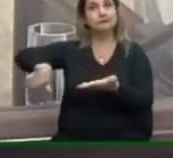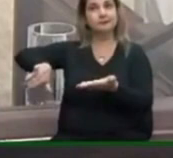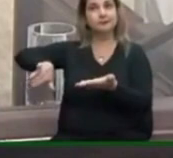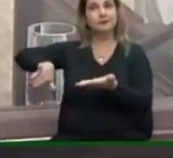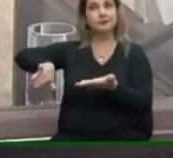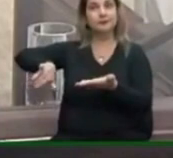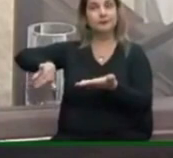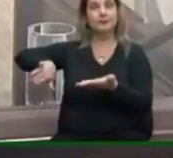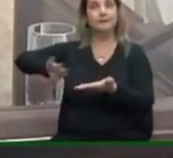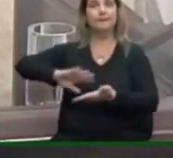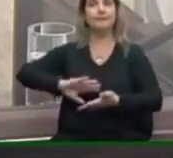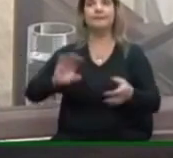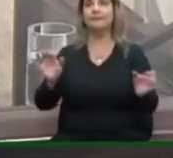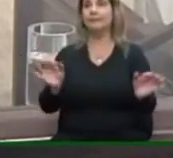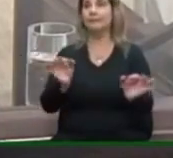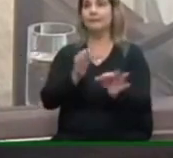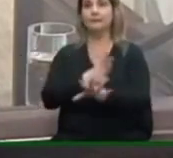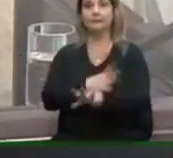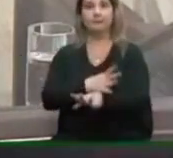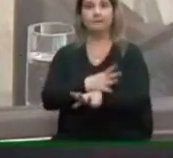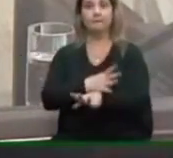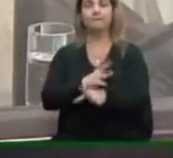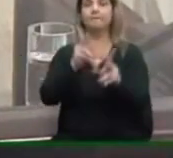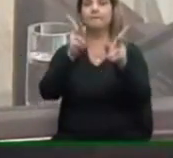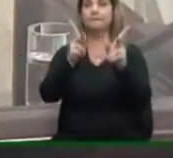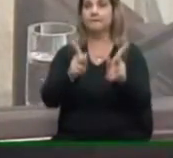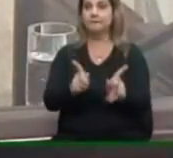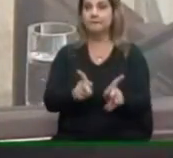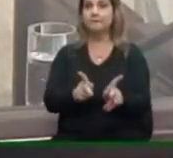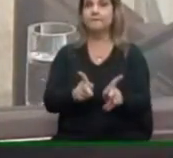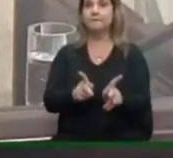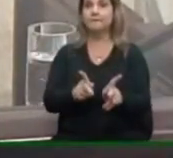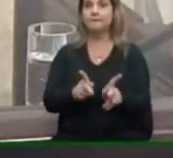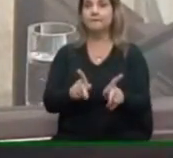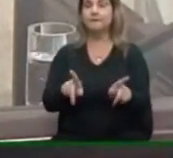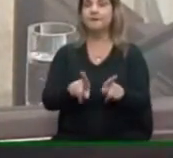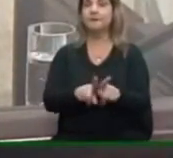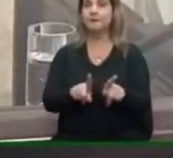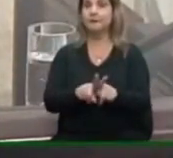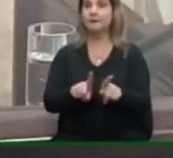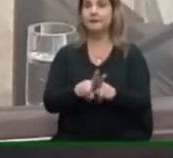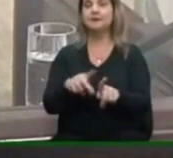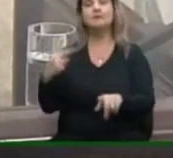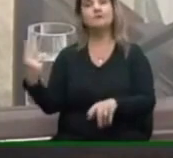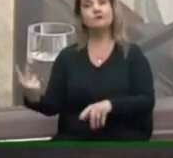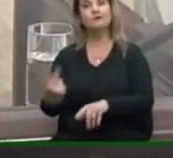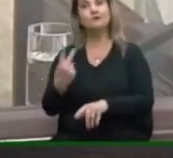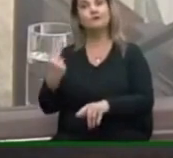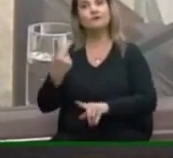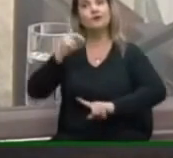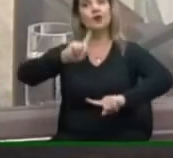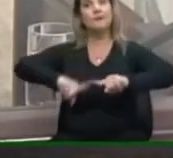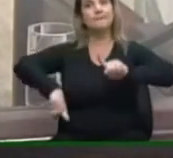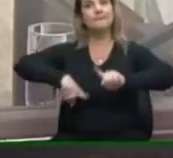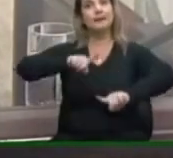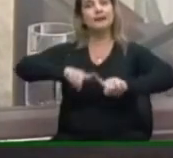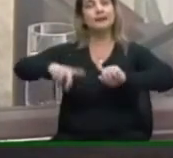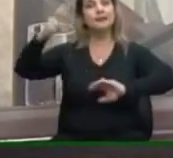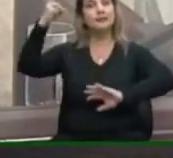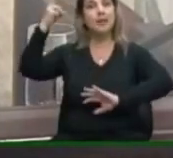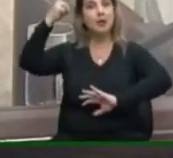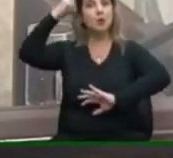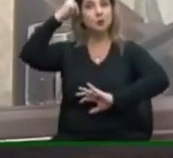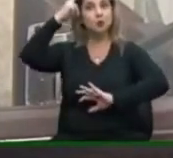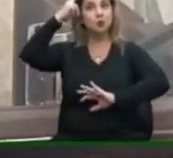literalmente extermínio de pessoas e também valores imateriais que a